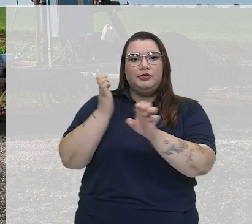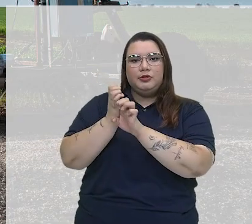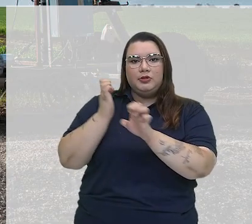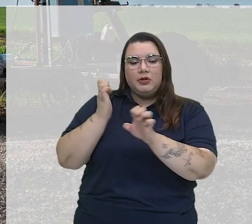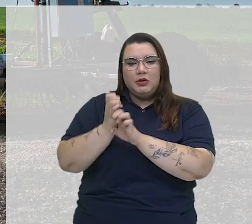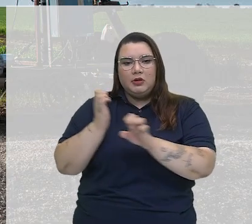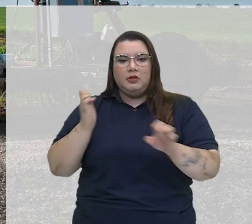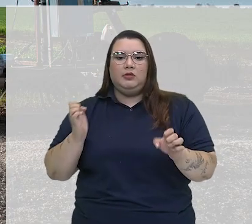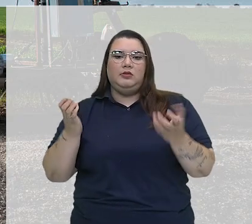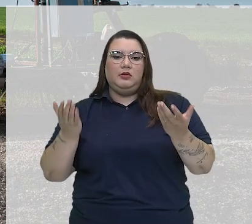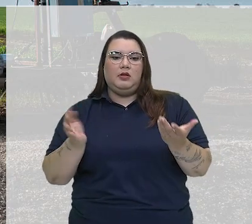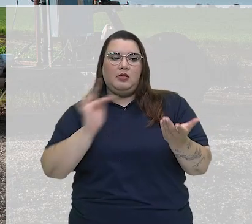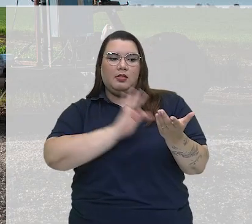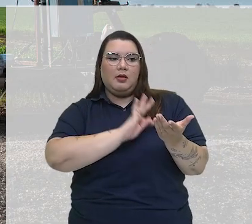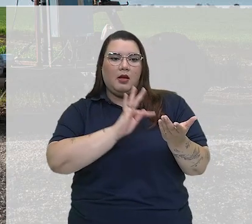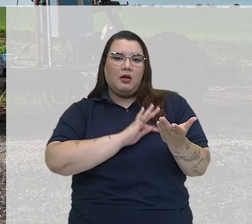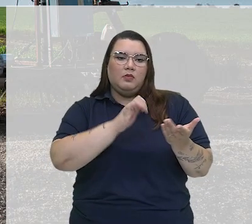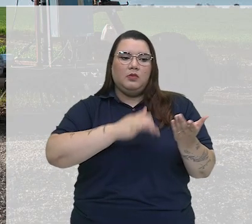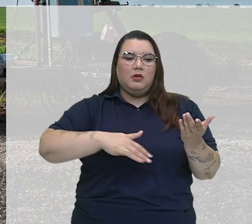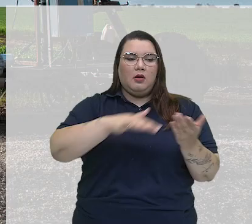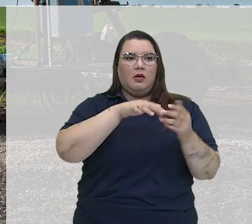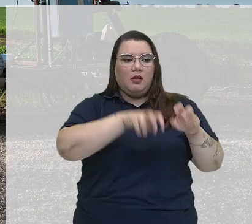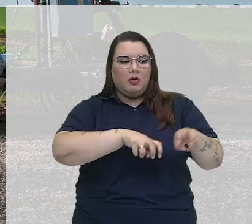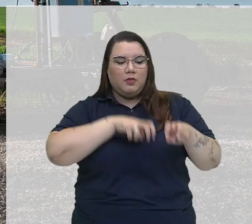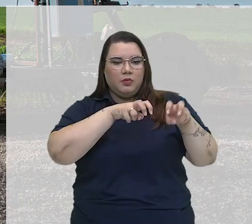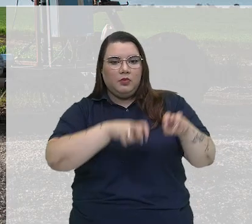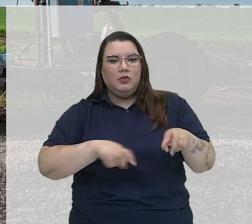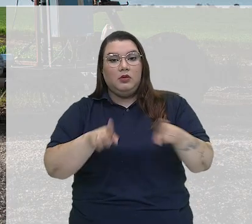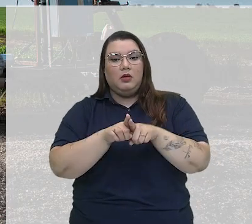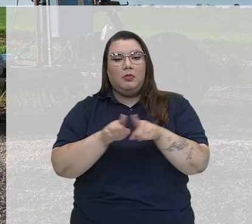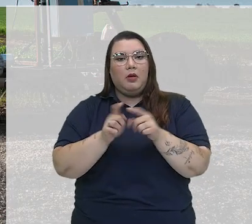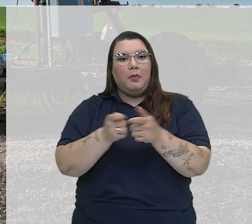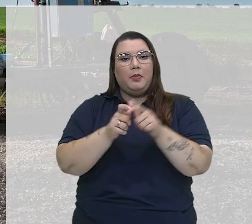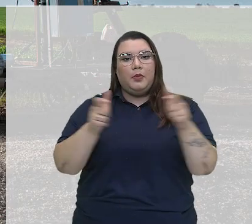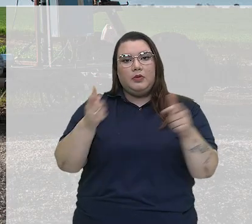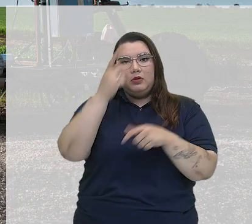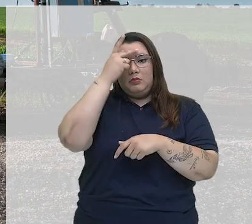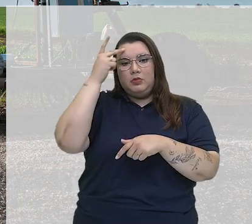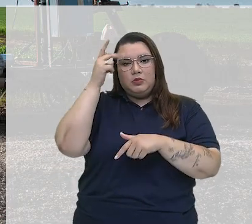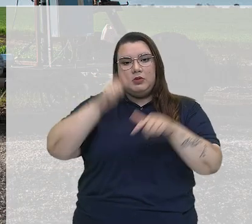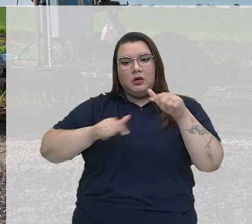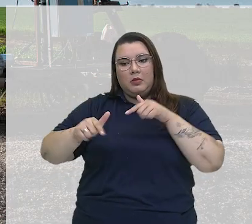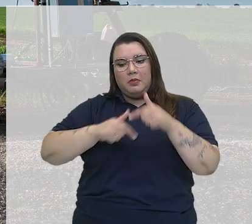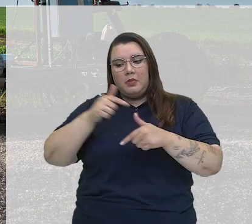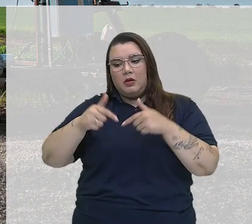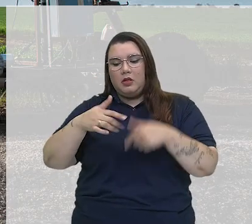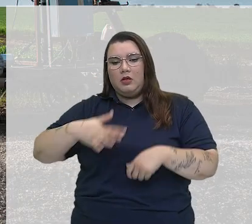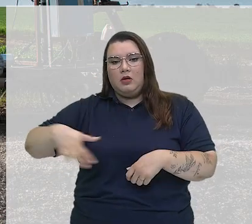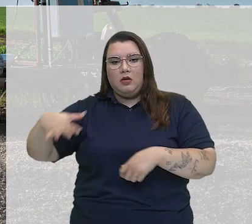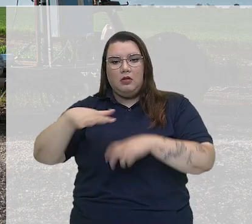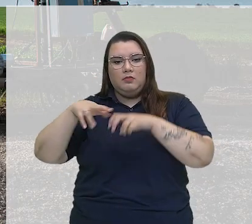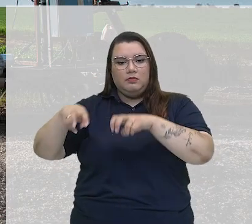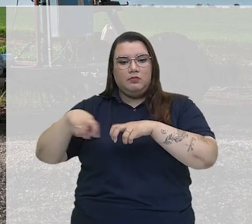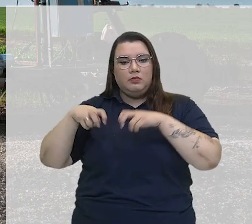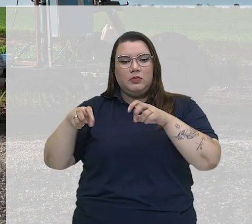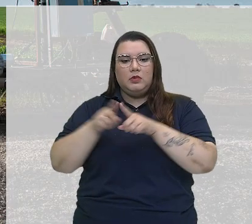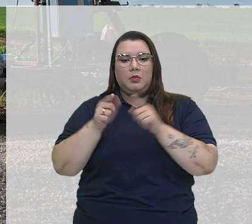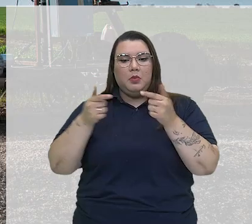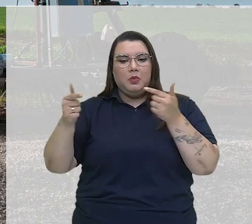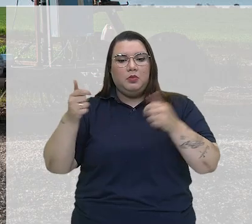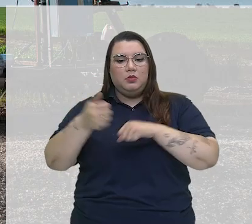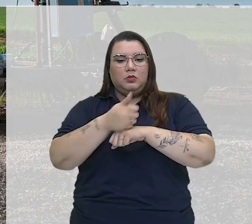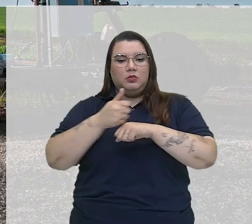engenheiros agrônomos, técnicos agrícolas e muitos agricultores, além de outros profissionais